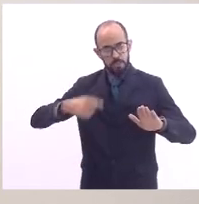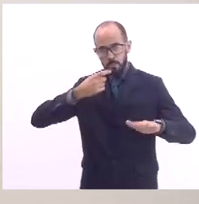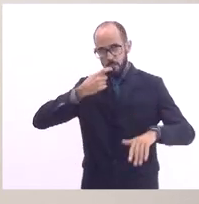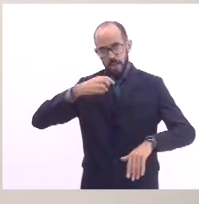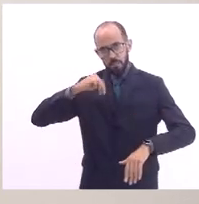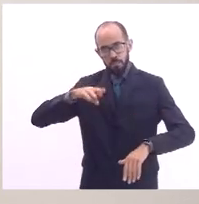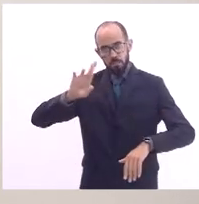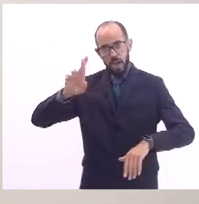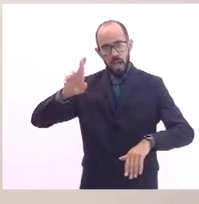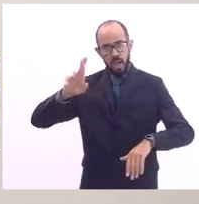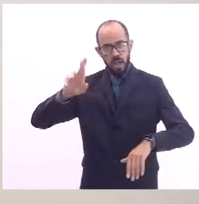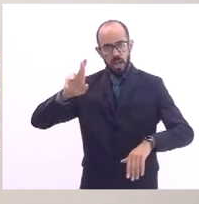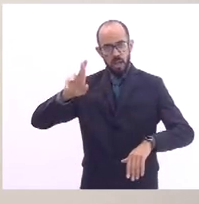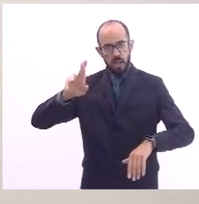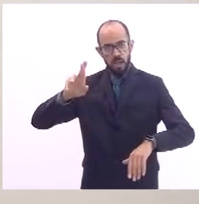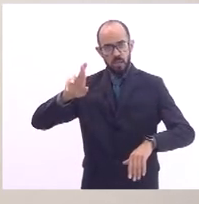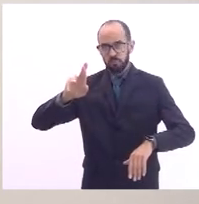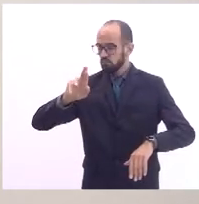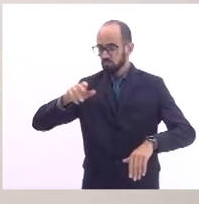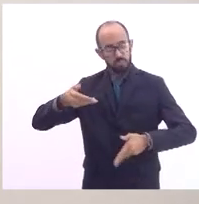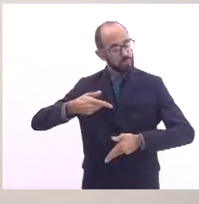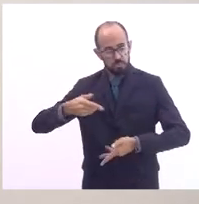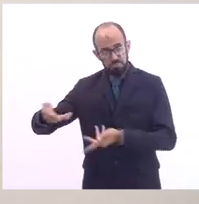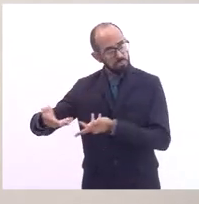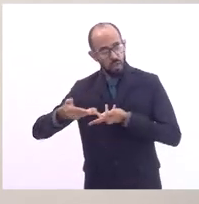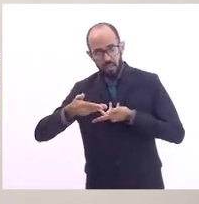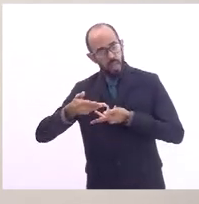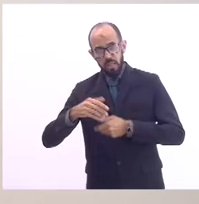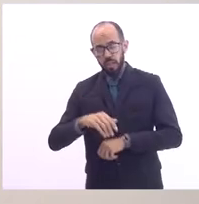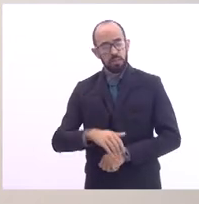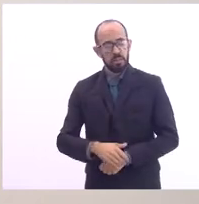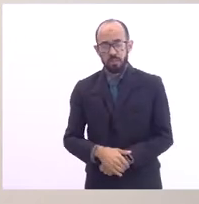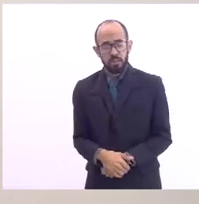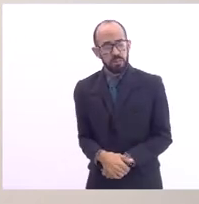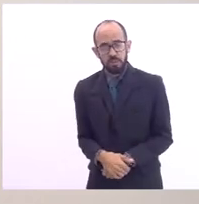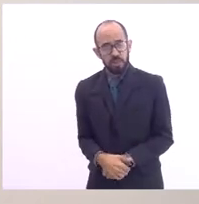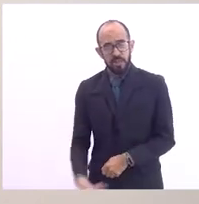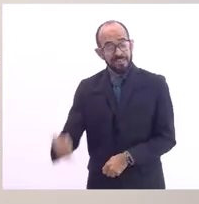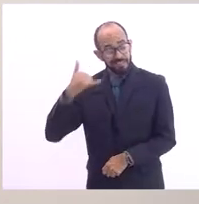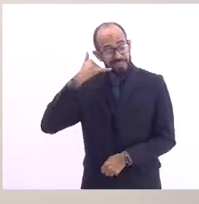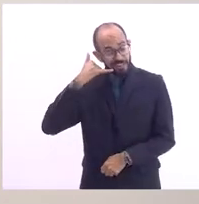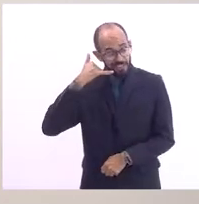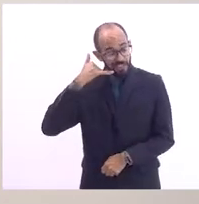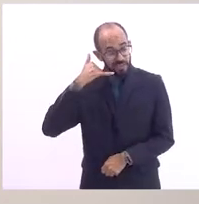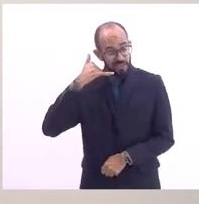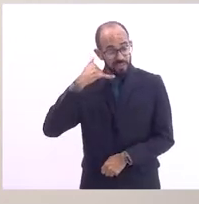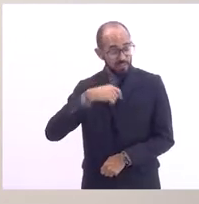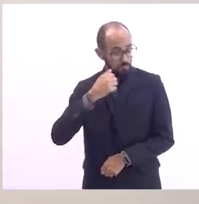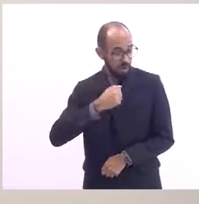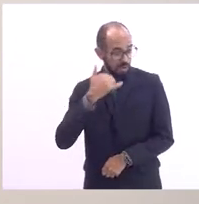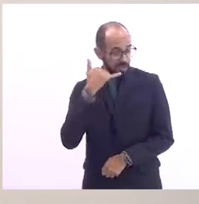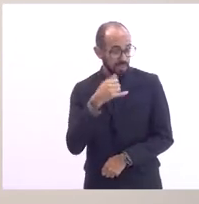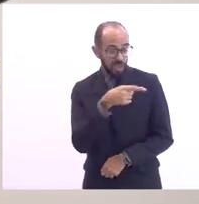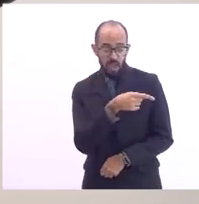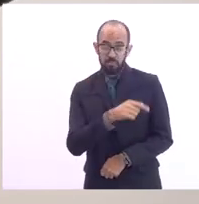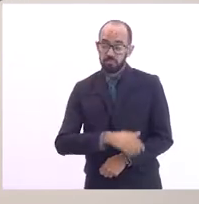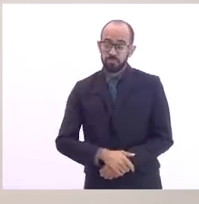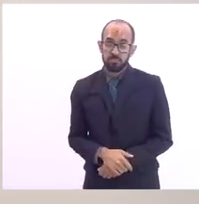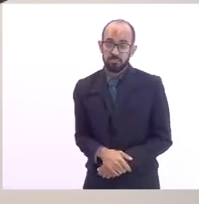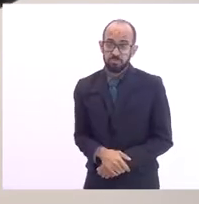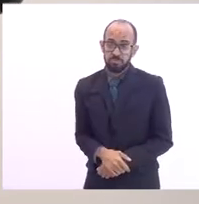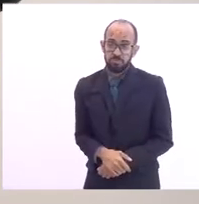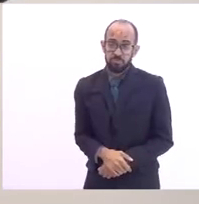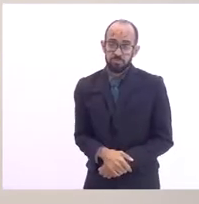existe. Não atendem. E te liga, está lá, pode ligar que está lá. Ah, o